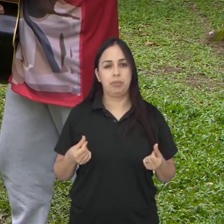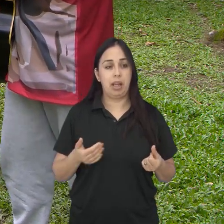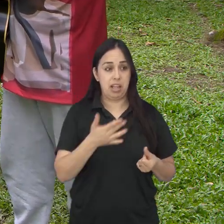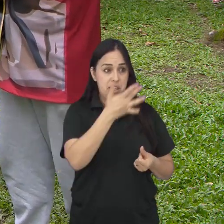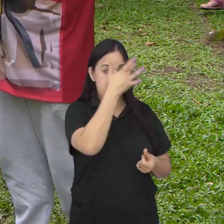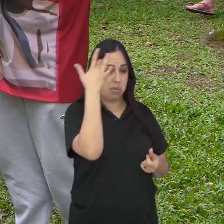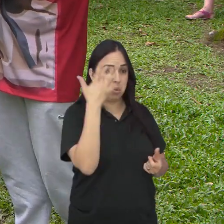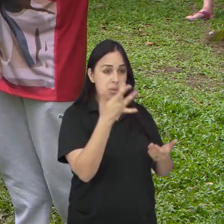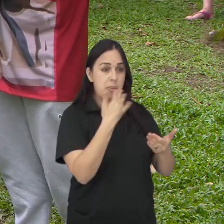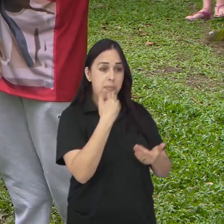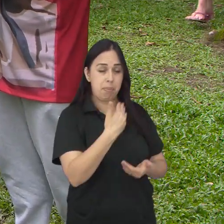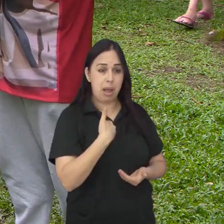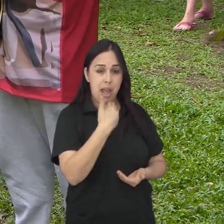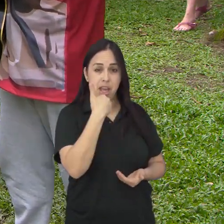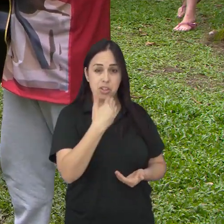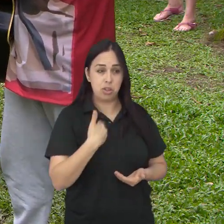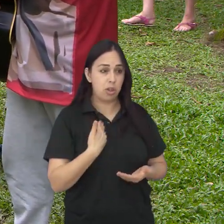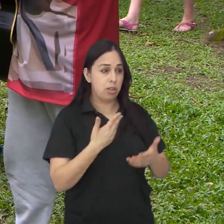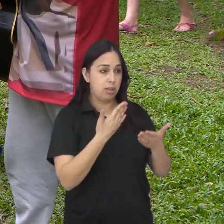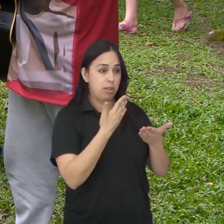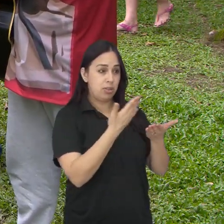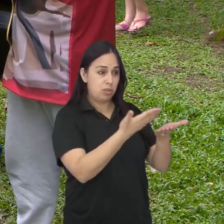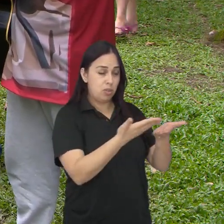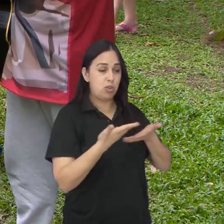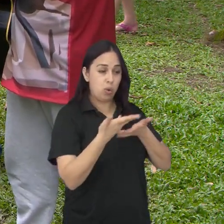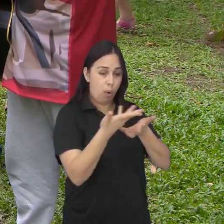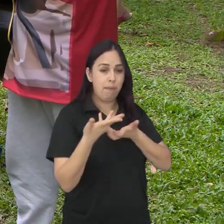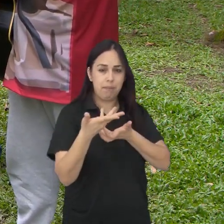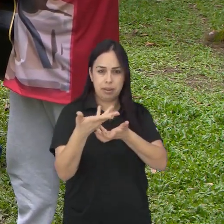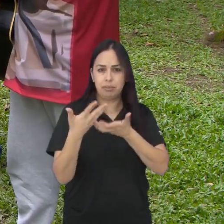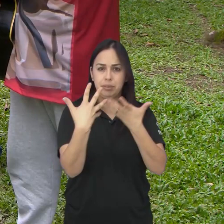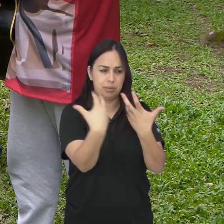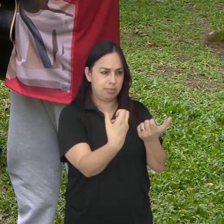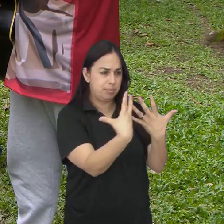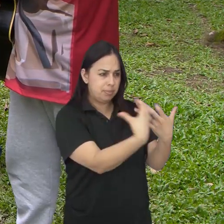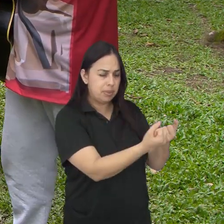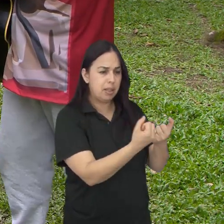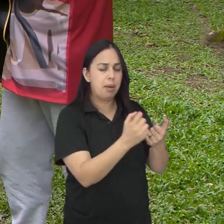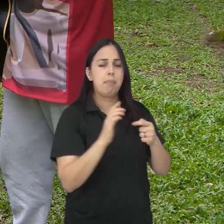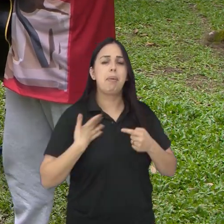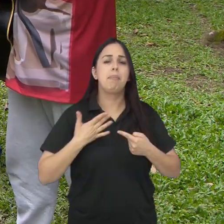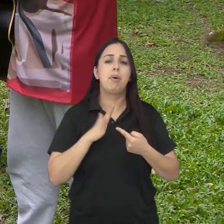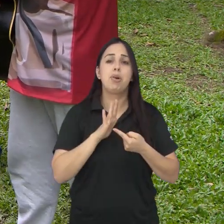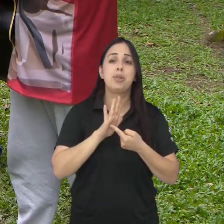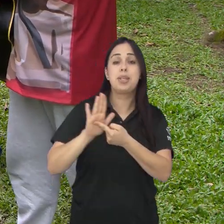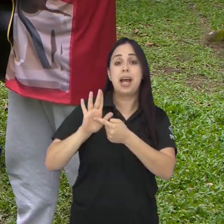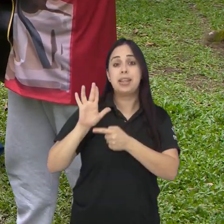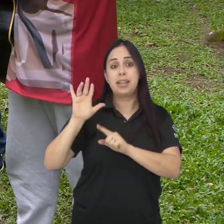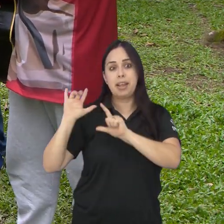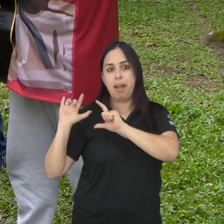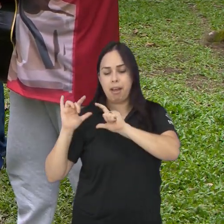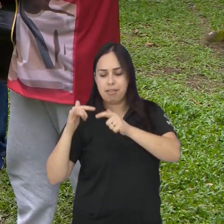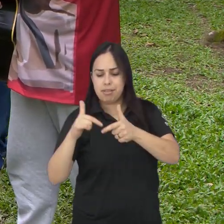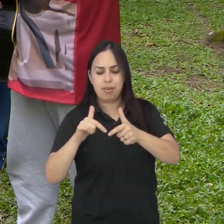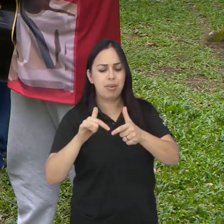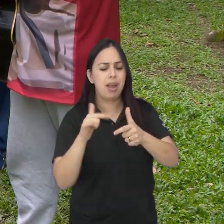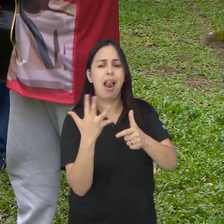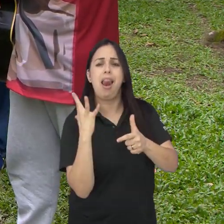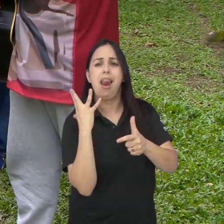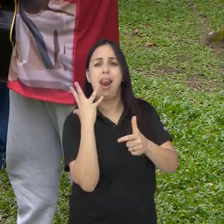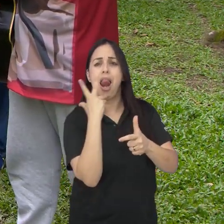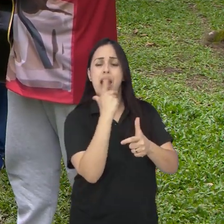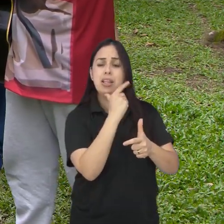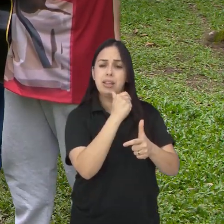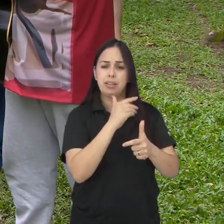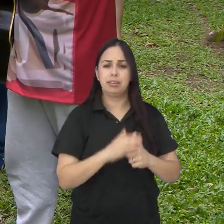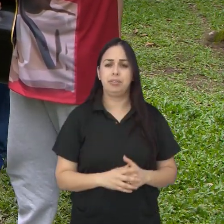atendendo o pedido das pessoas, né? Atendendo convites e tudo mais, para que a gente possa cada vez mais levar essa tradição que é tão bonita